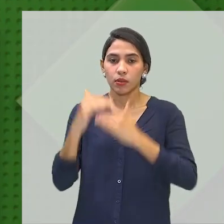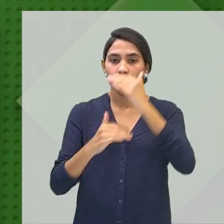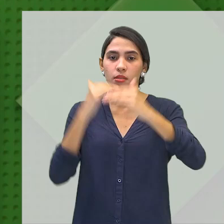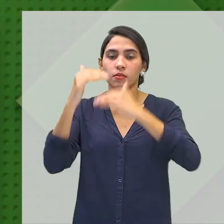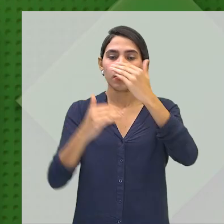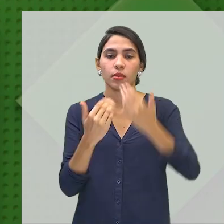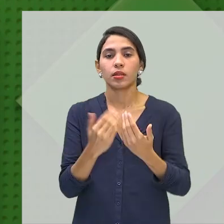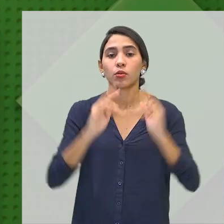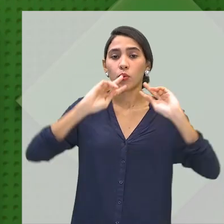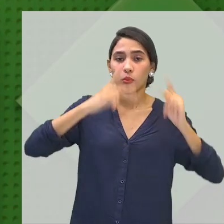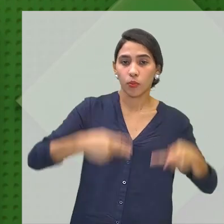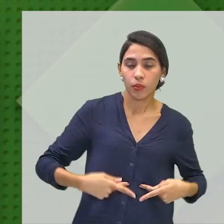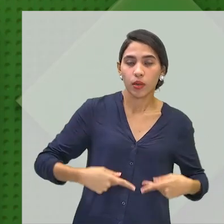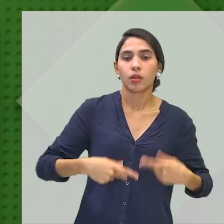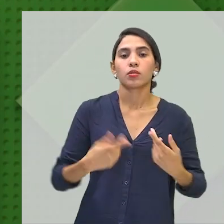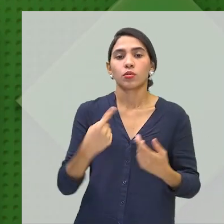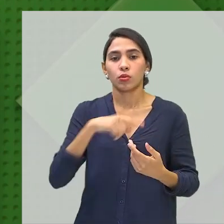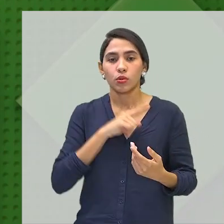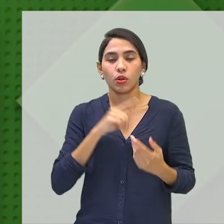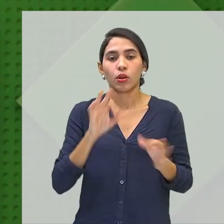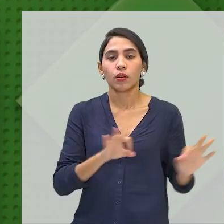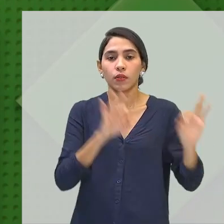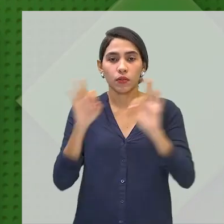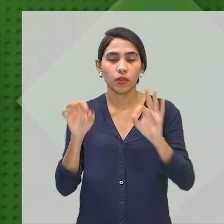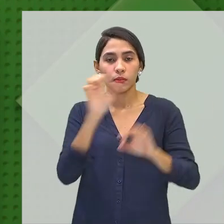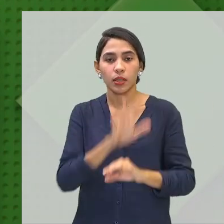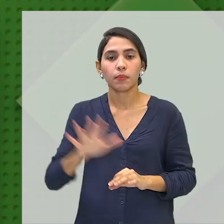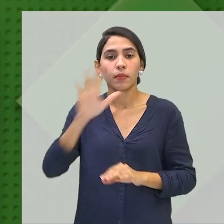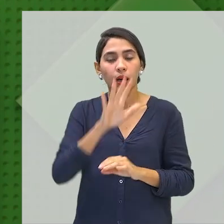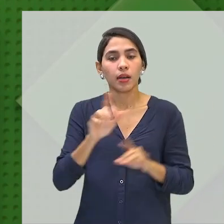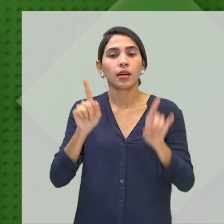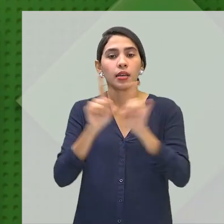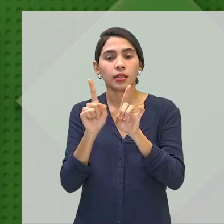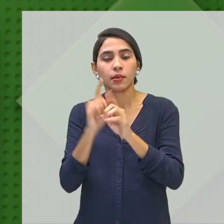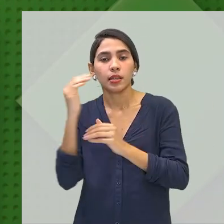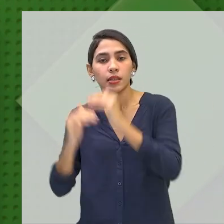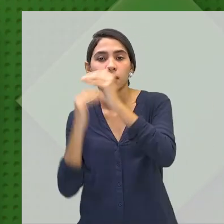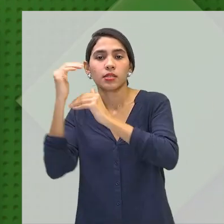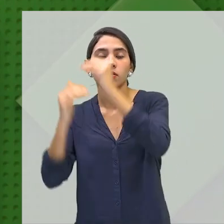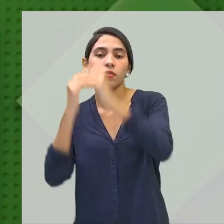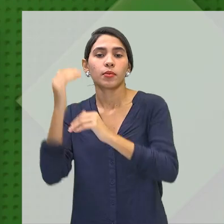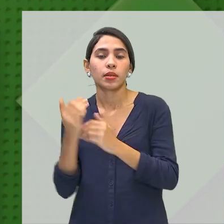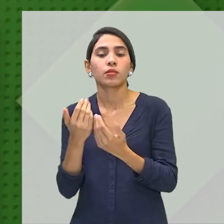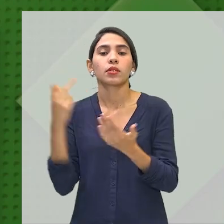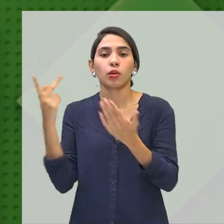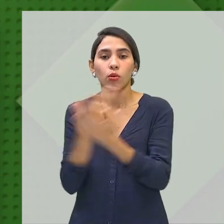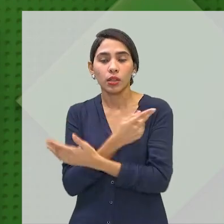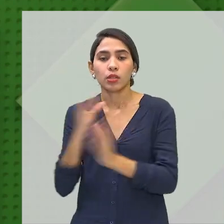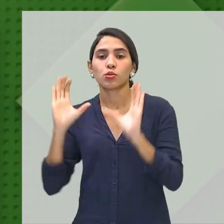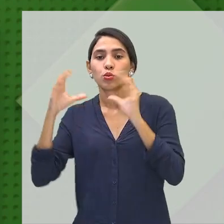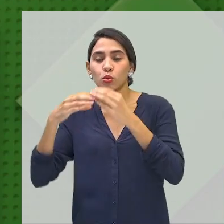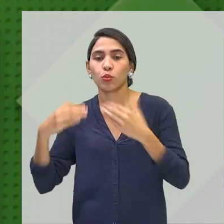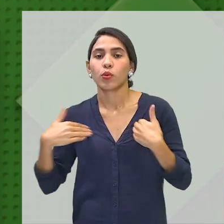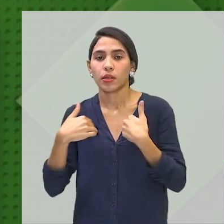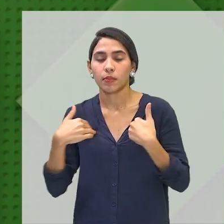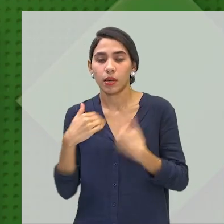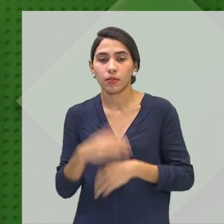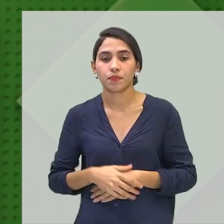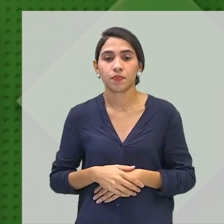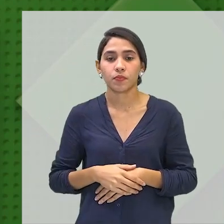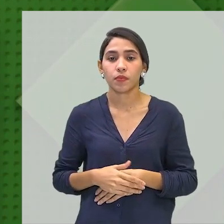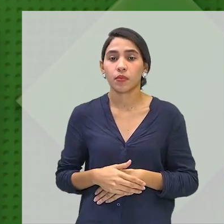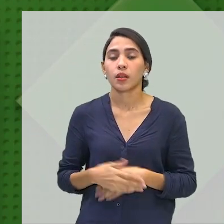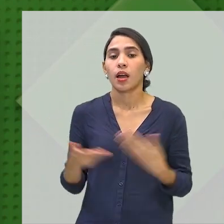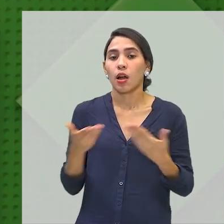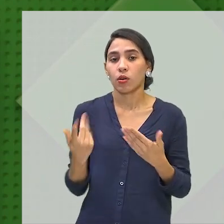desenvolvimento tanto humano, né, como nós vimos naquele esquema, e também o desenvolvimento que acontece em outras espécies de animais. Vamos observar agora um pouco